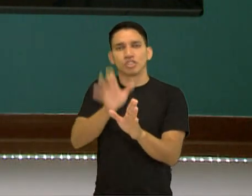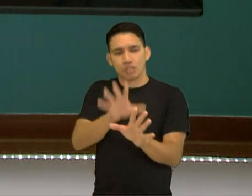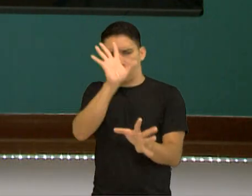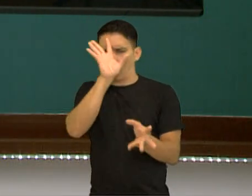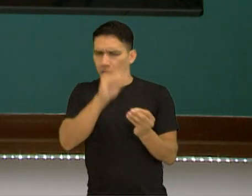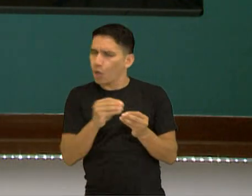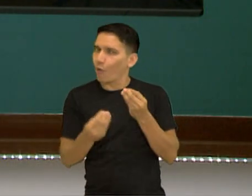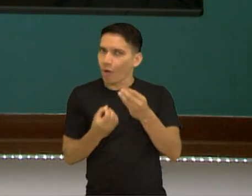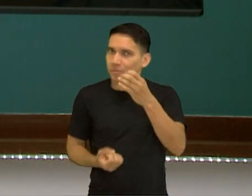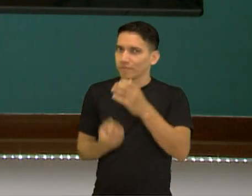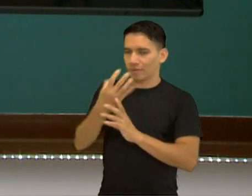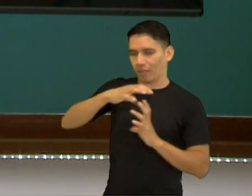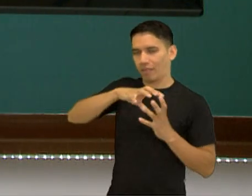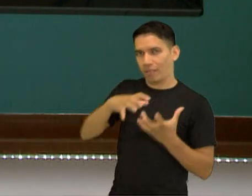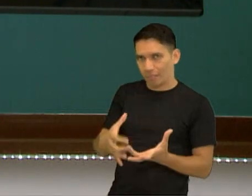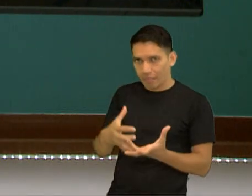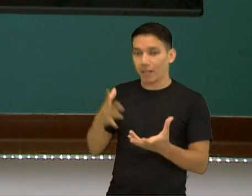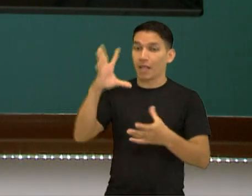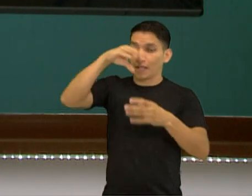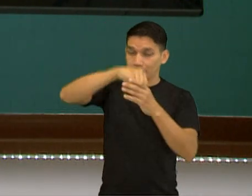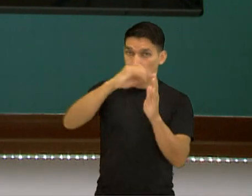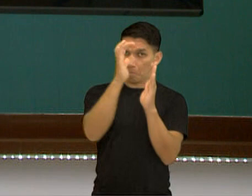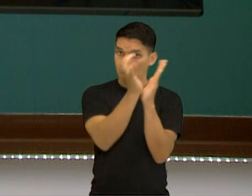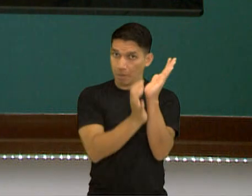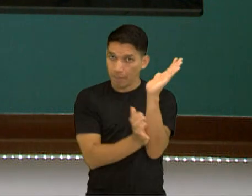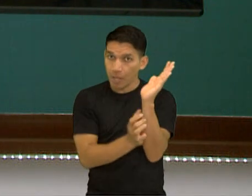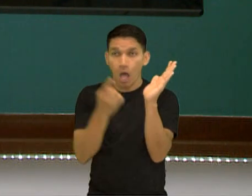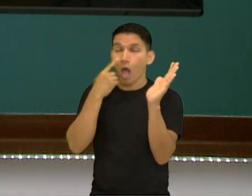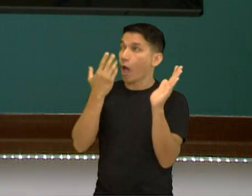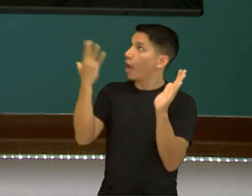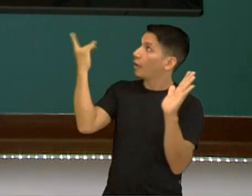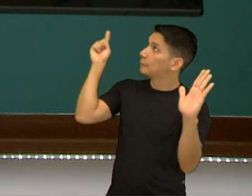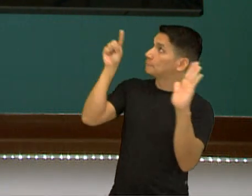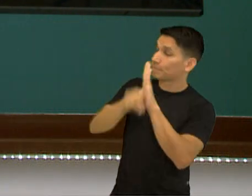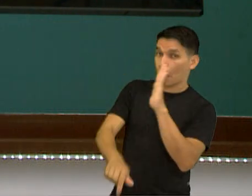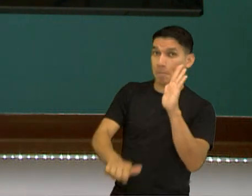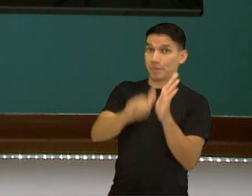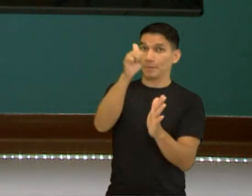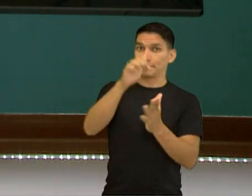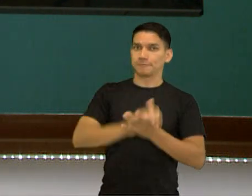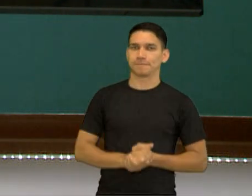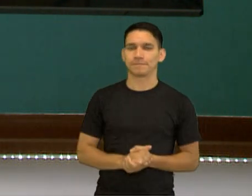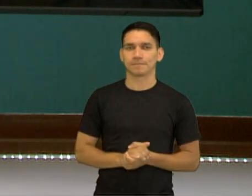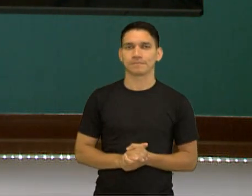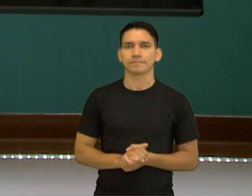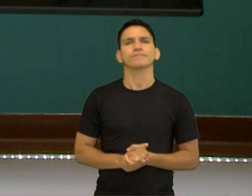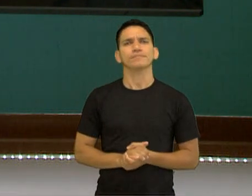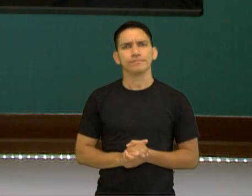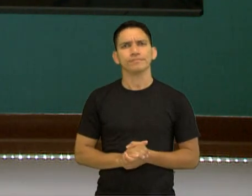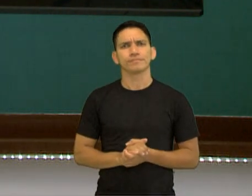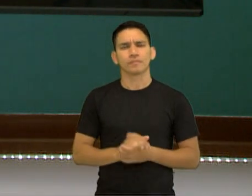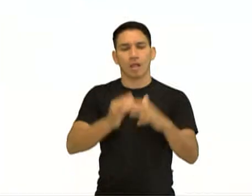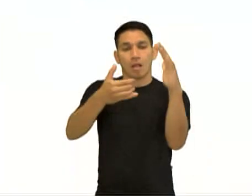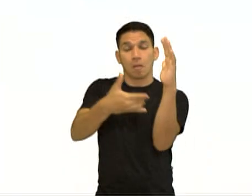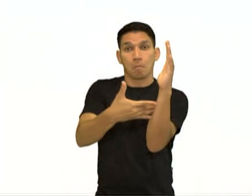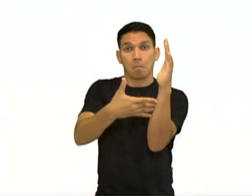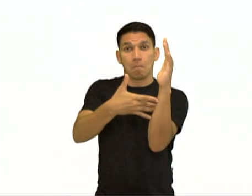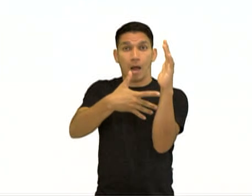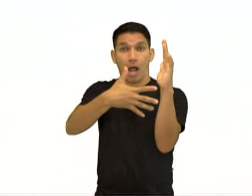formação do nosso planeta e das camadas internas dele, olha aqui na tela o nosso primeiro quiz. O manto